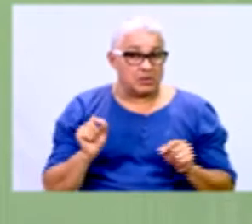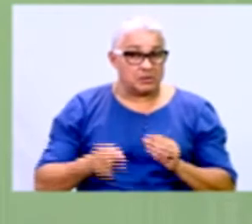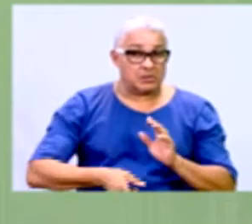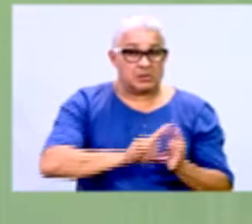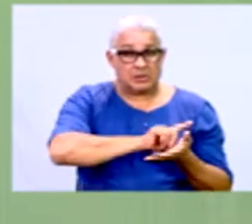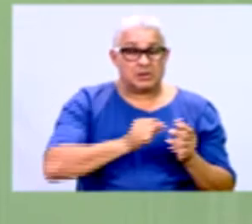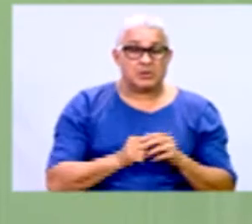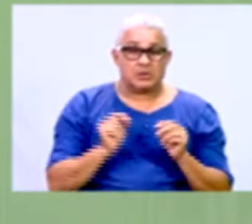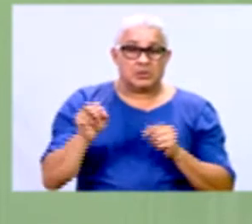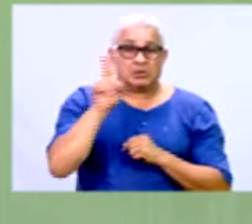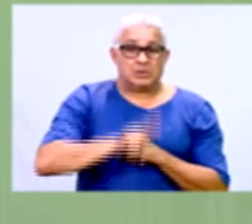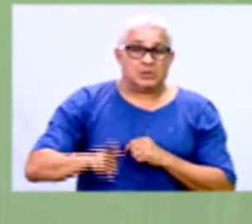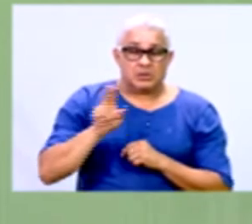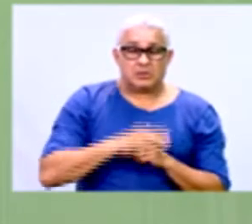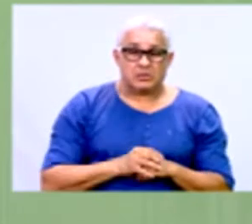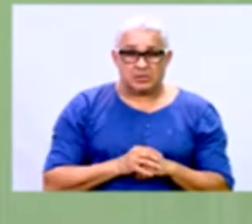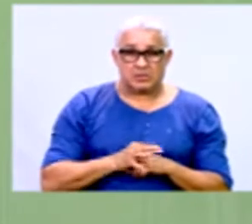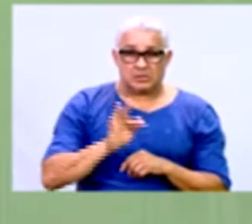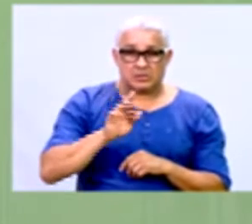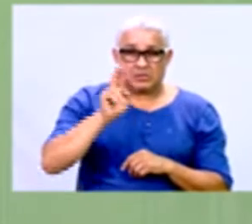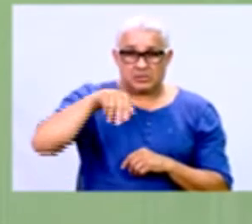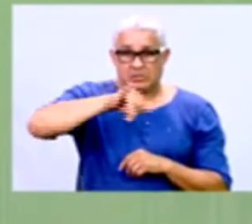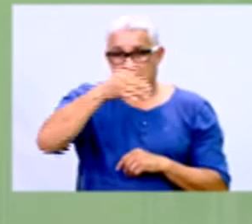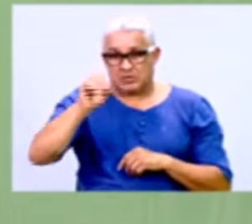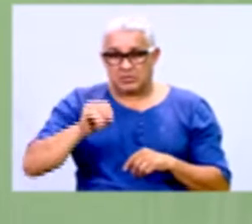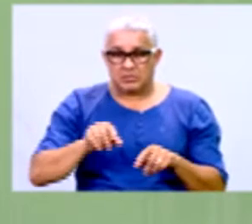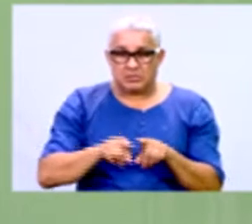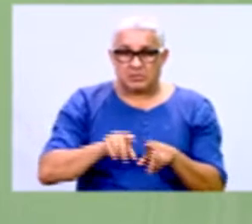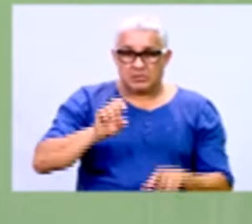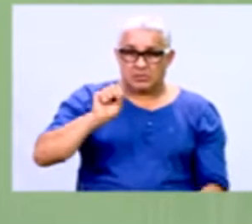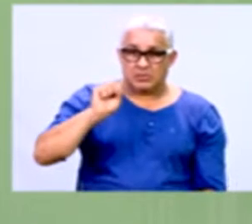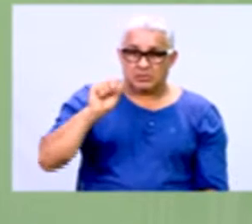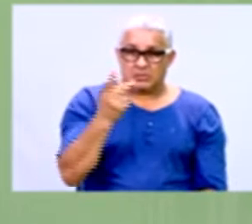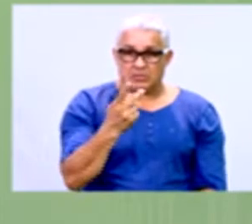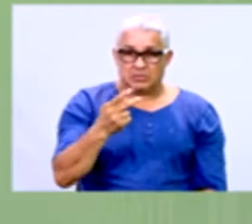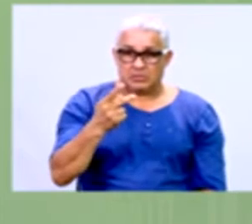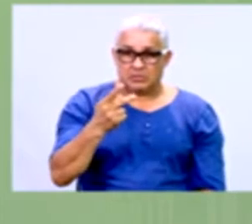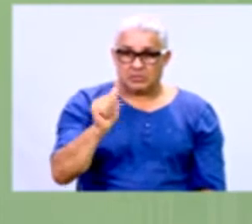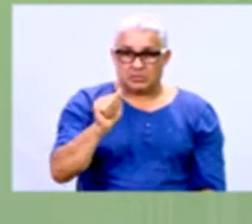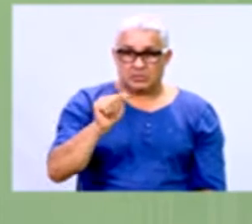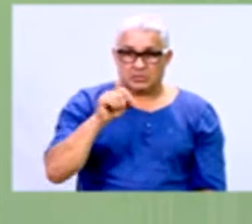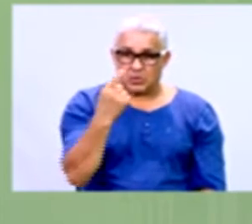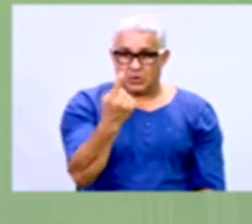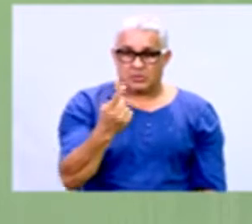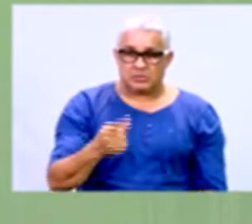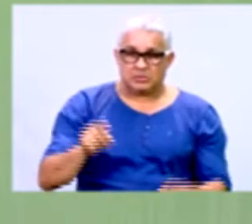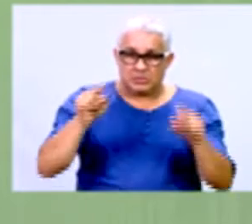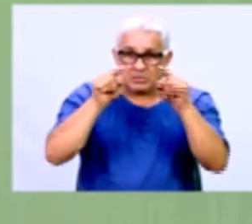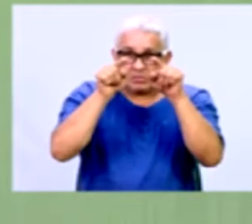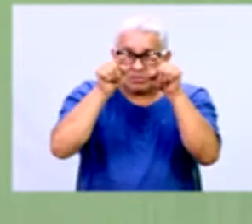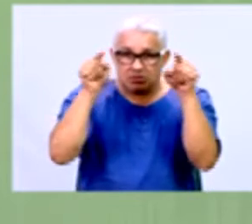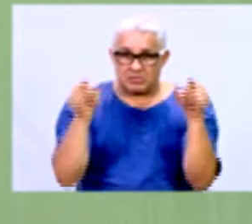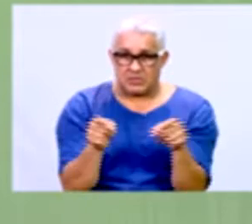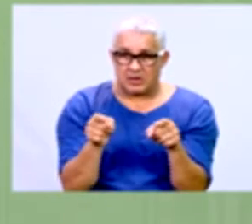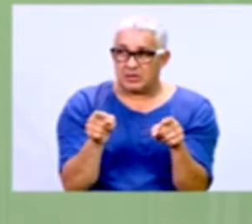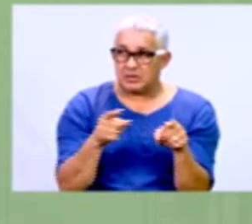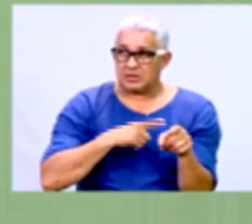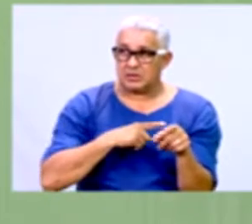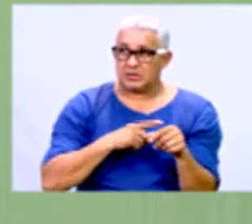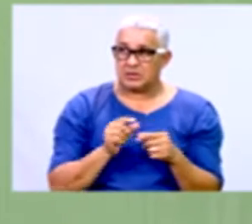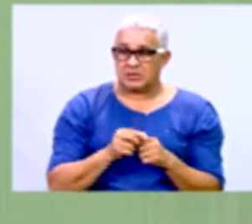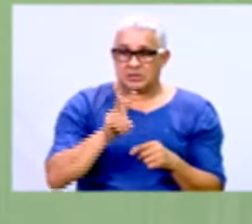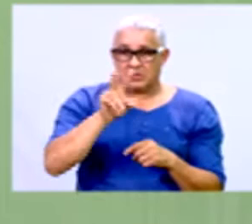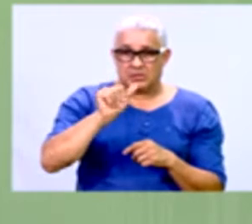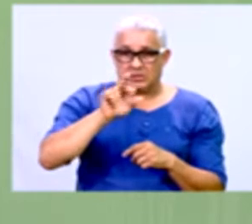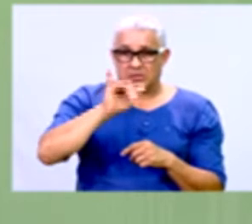anterior, a gente utiliza a função SHA-1. Né? E esse SHA-1, entre parênteses aqui, nós temos a